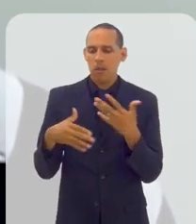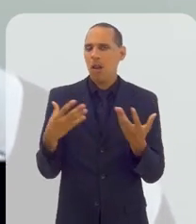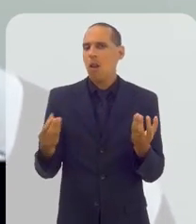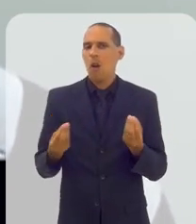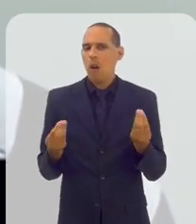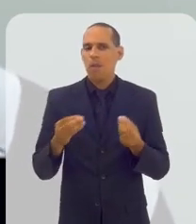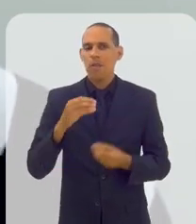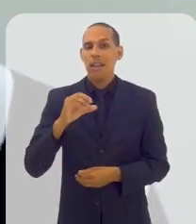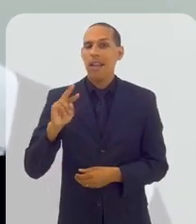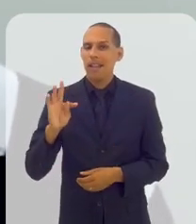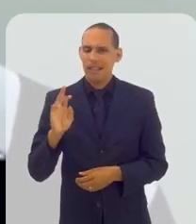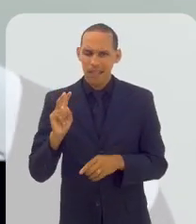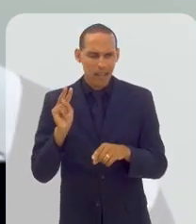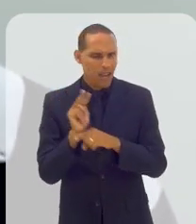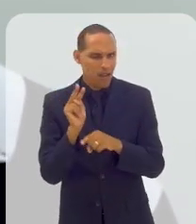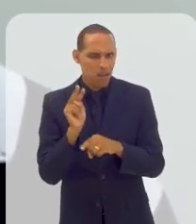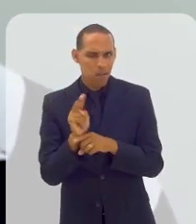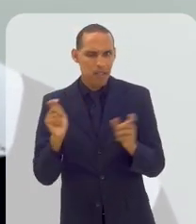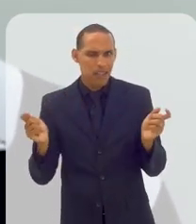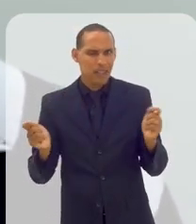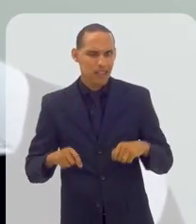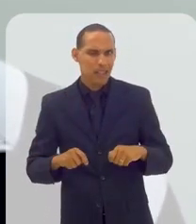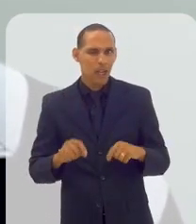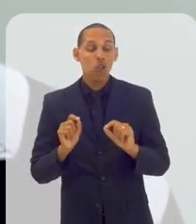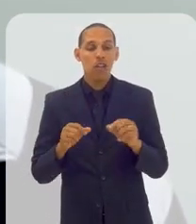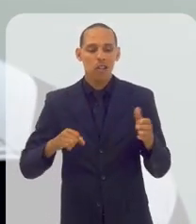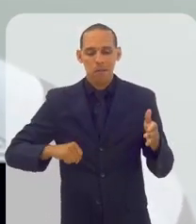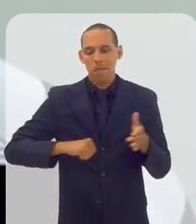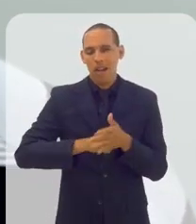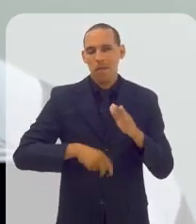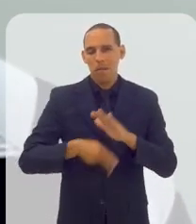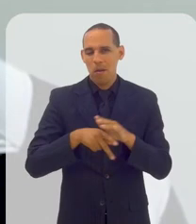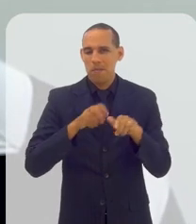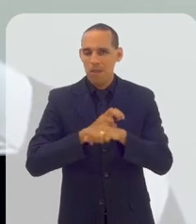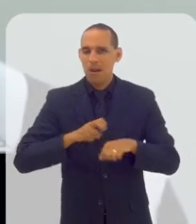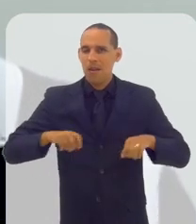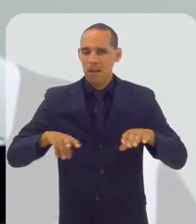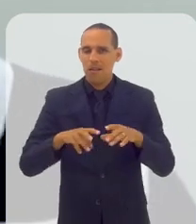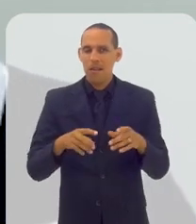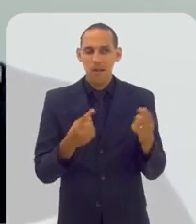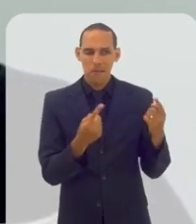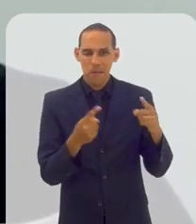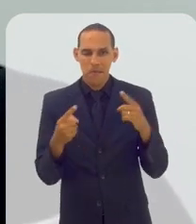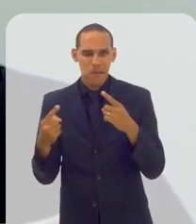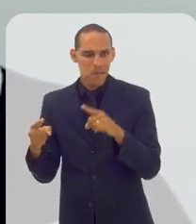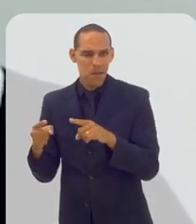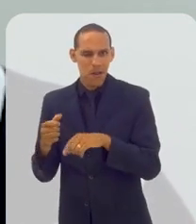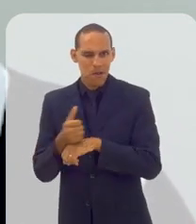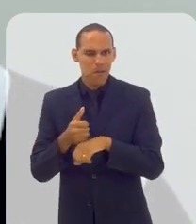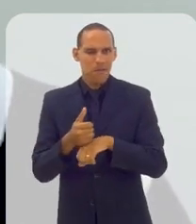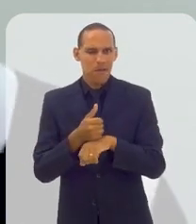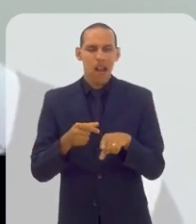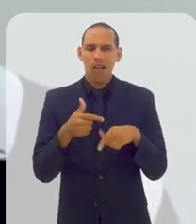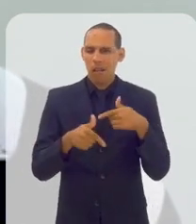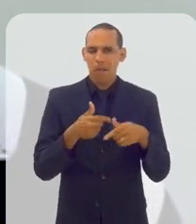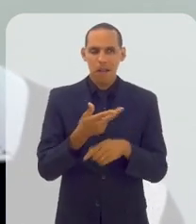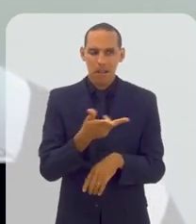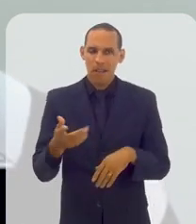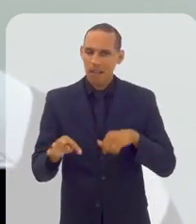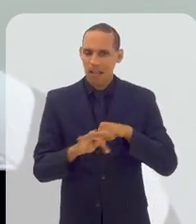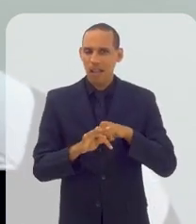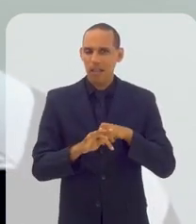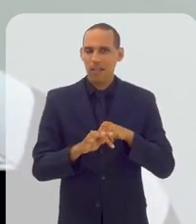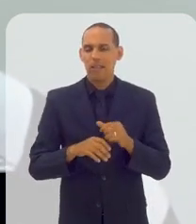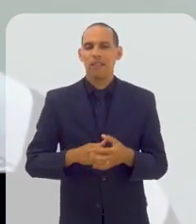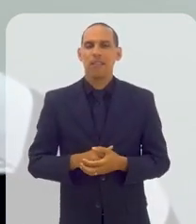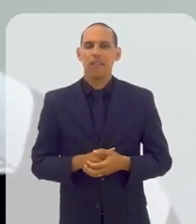esse processo, né? O CRT pôde acompanhar os impactos da pandemia nas profissões, né? E no trabalho